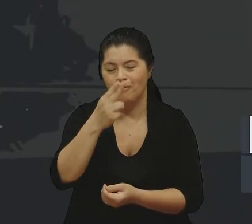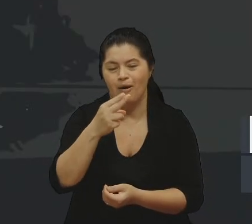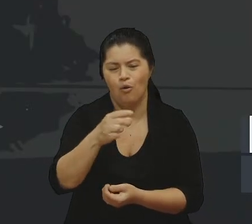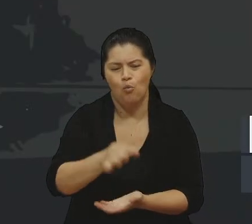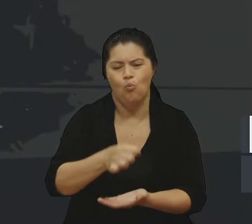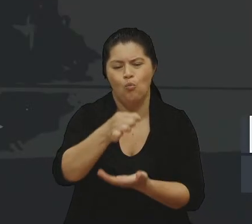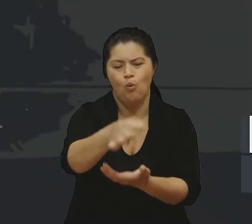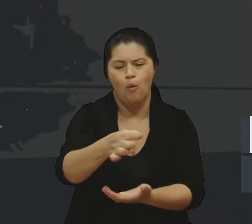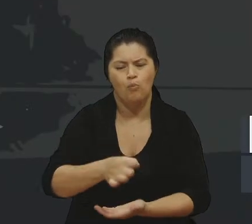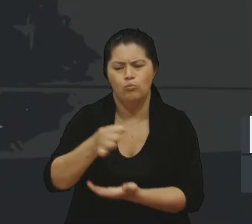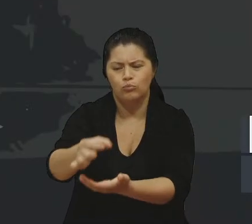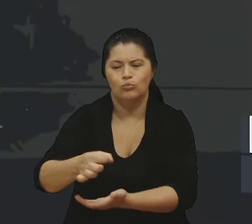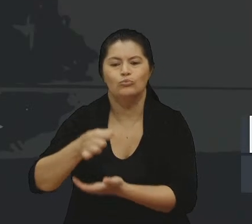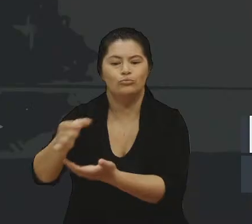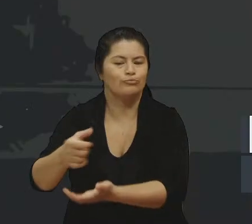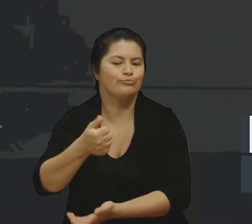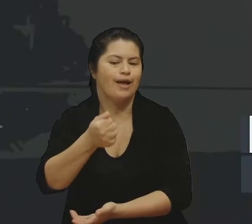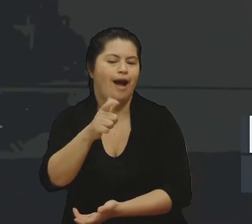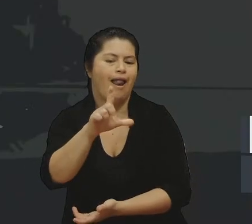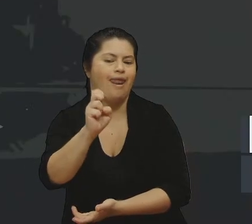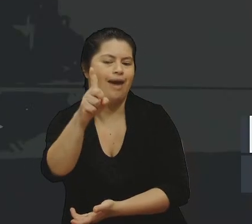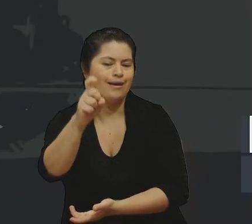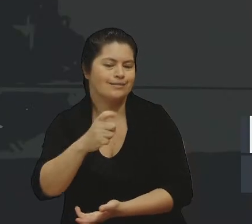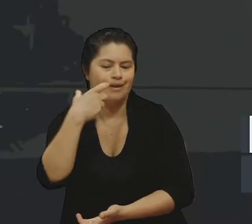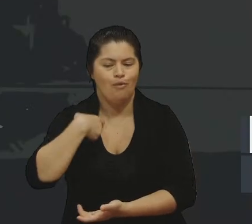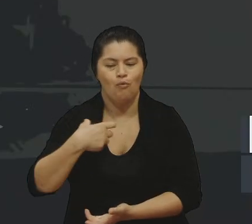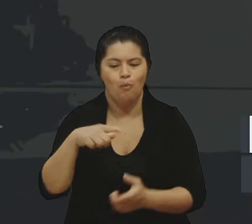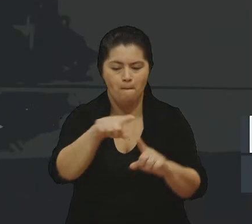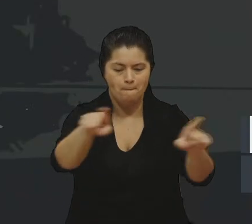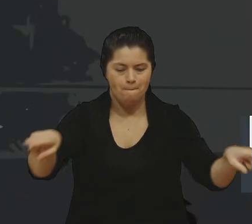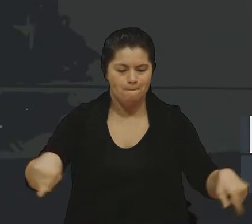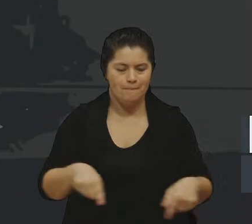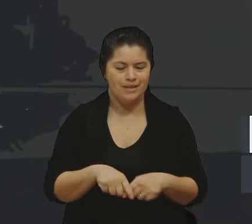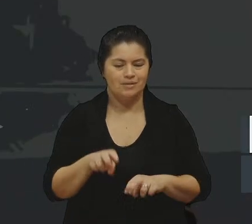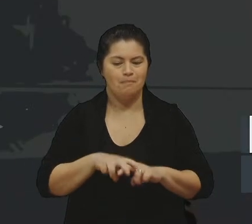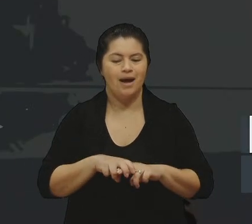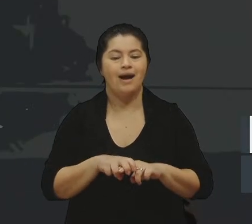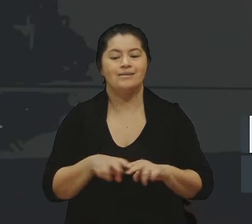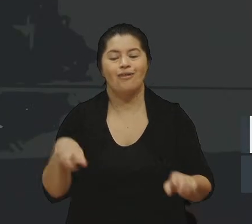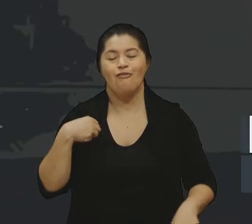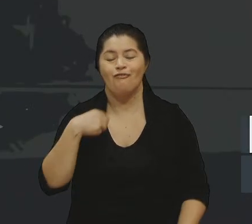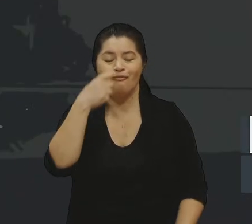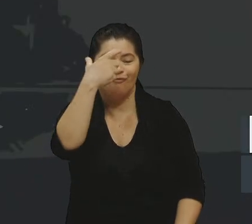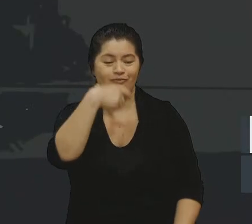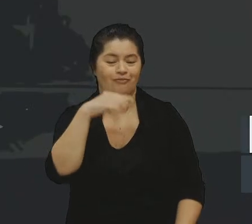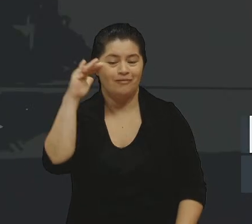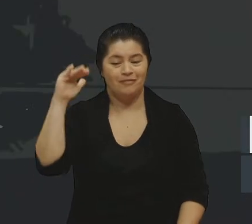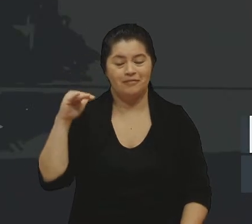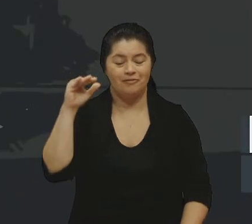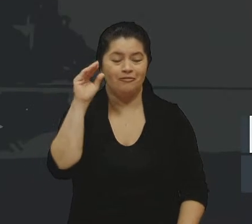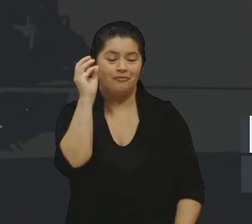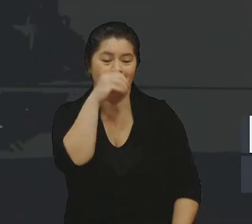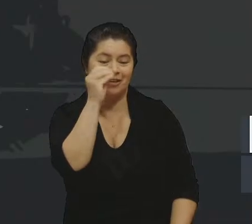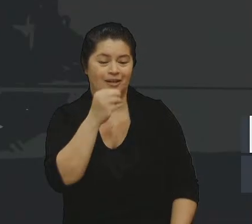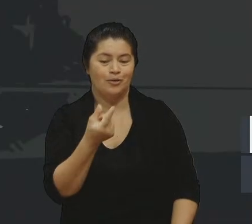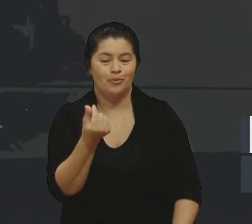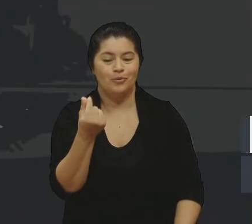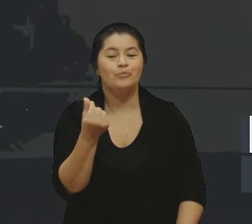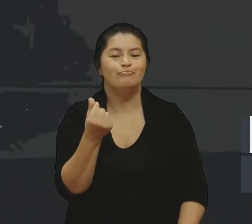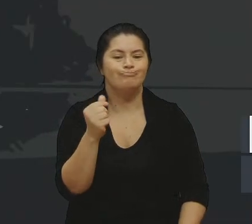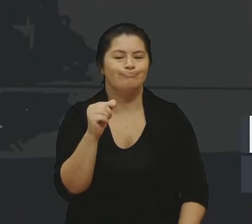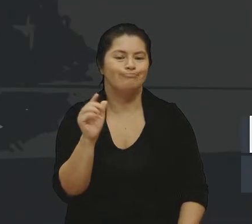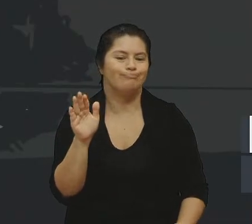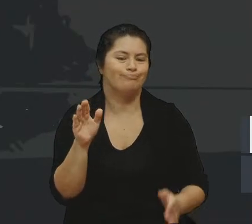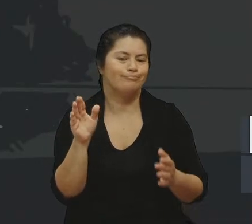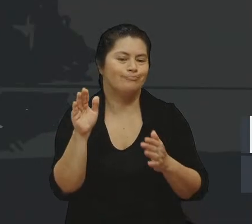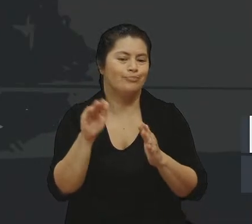jogada. E esse foi o Alex. Faceiro numa mesa, mas eu era o mais pequenininho, não só de tamanho, mas também de capacidade financeira. E naquele